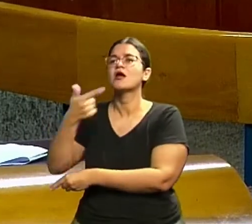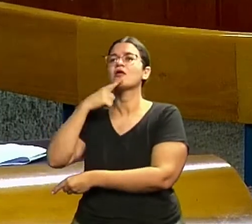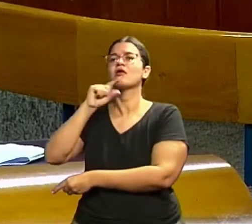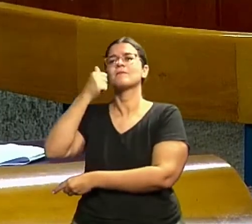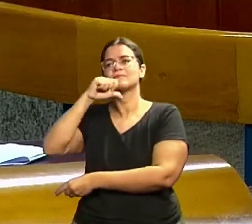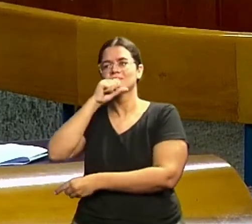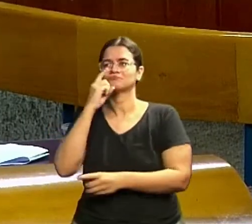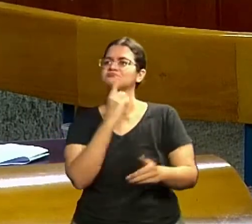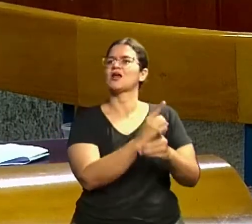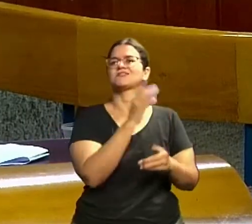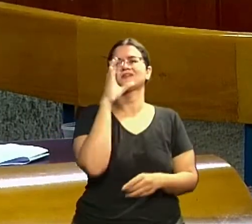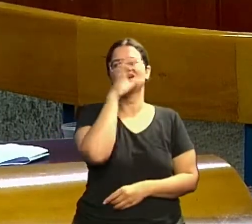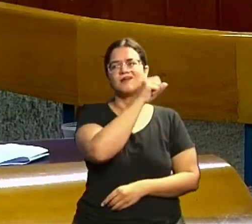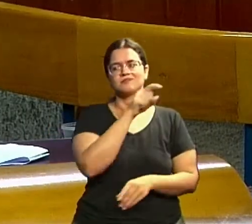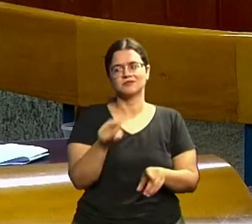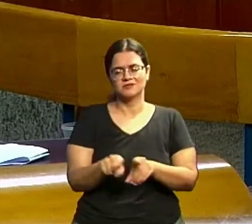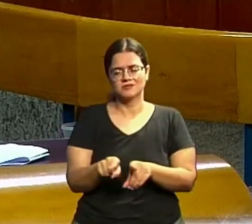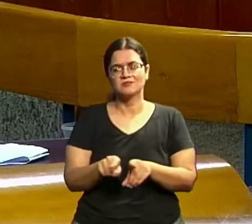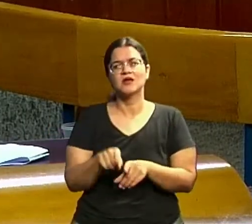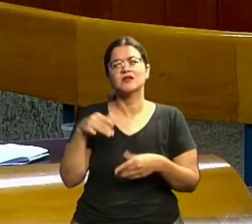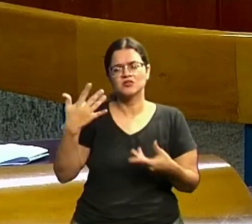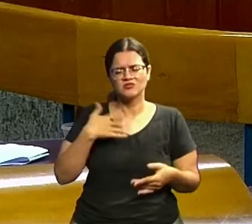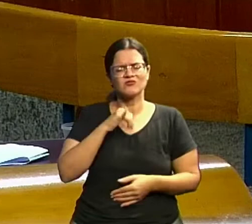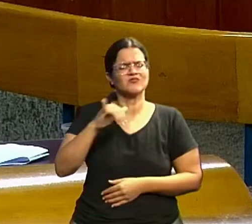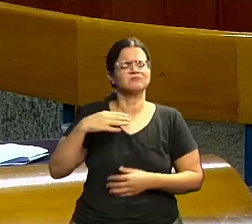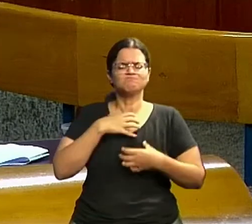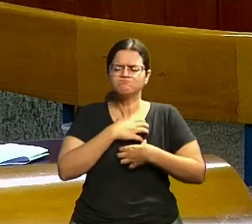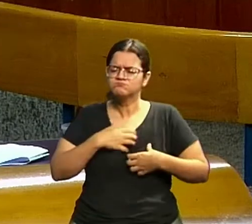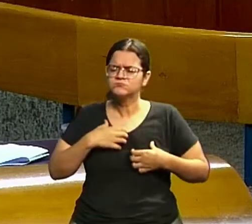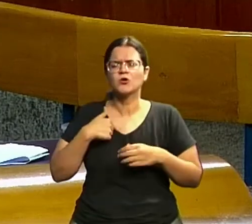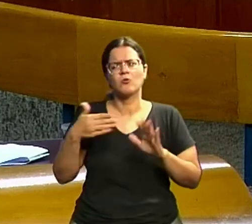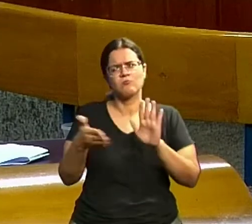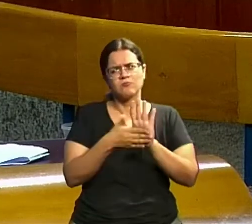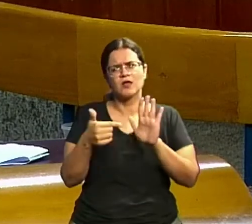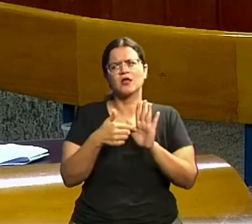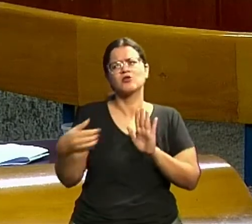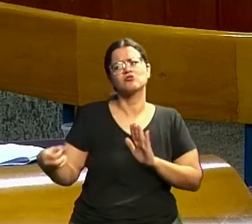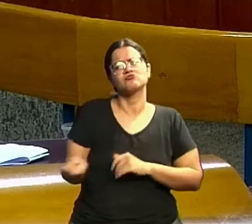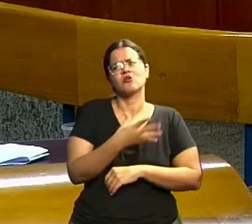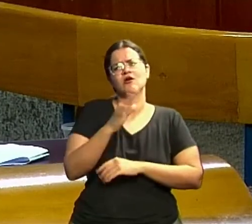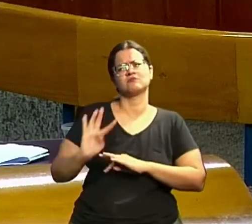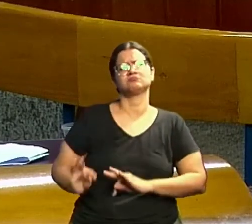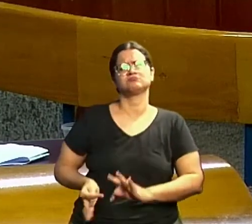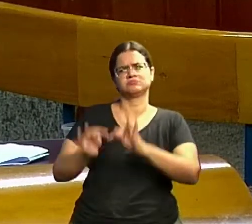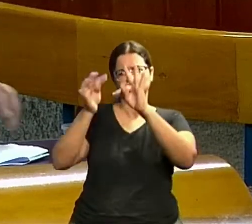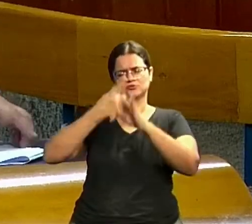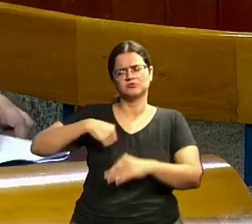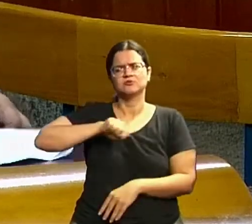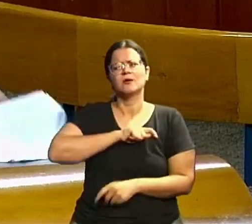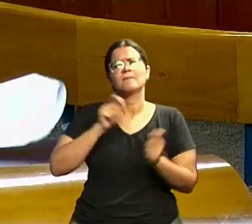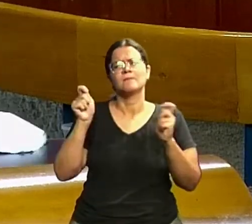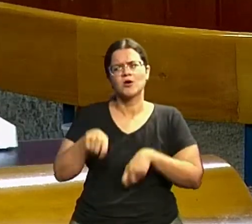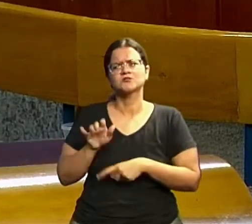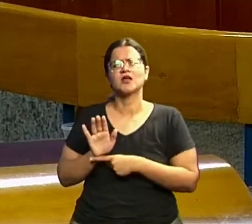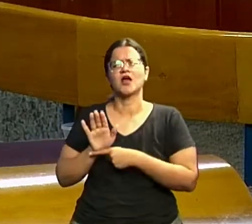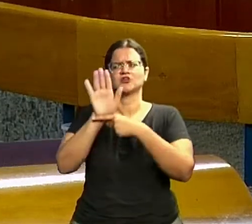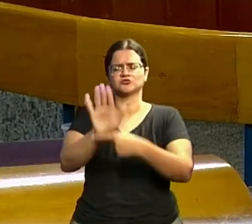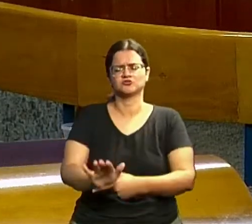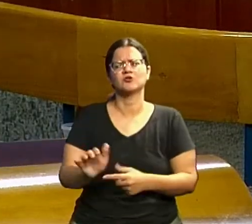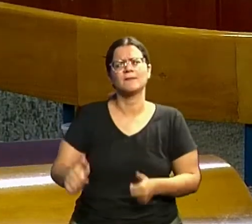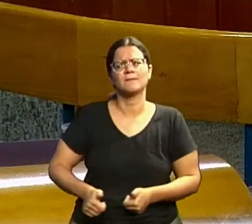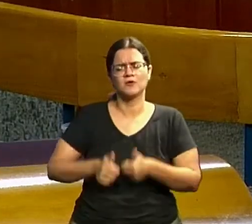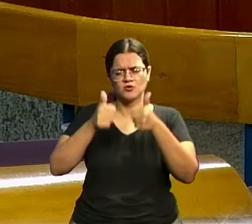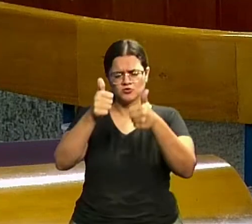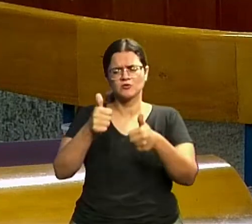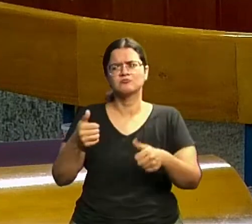minha indignação com o parlamentar dessa Casa de Leis propondo essa modernização para que possamos contribuir e